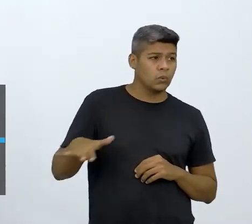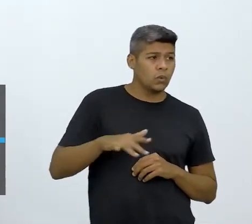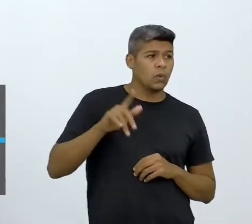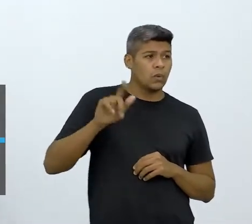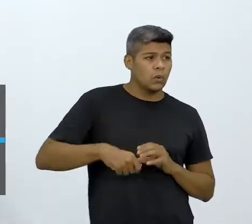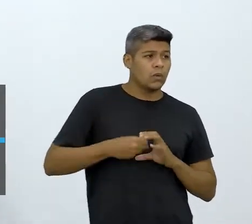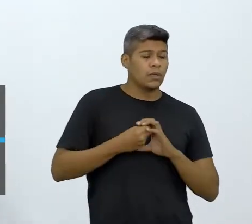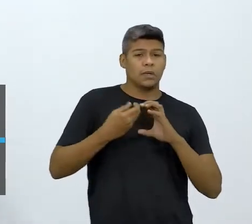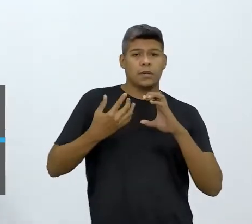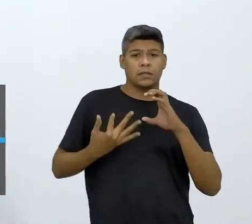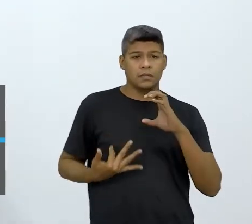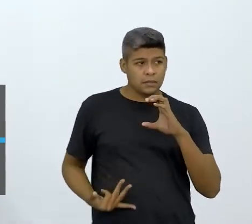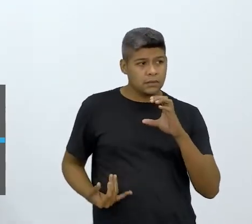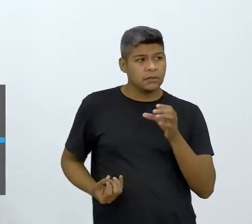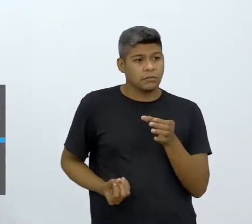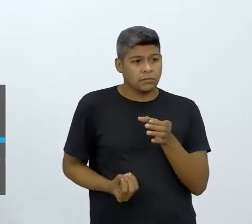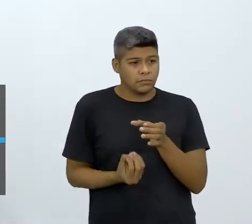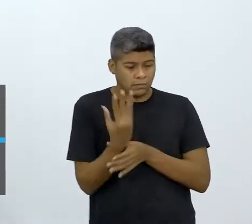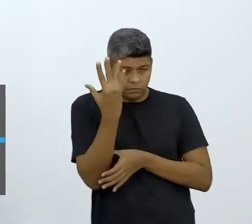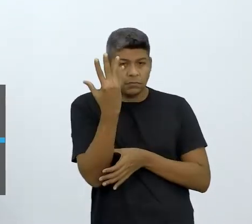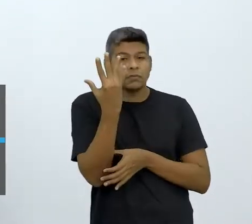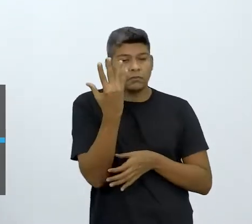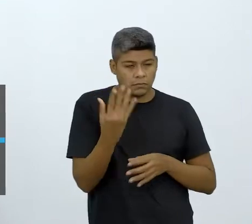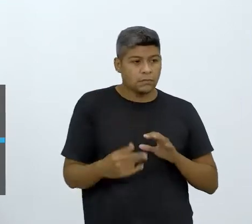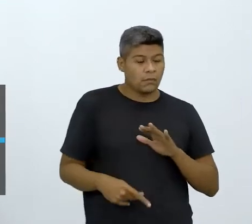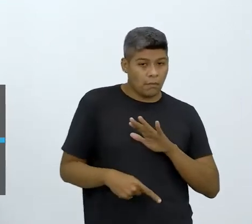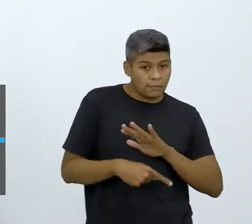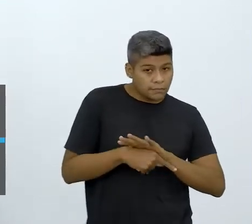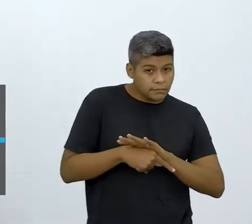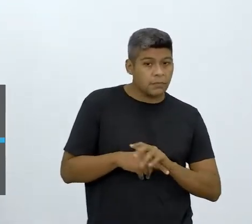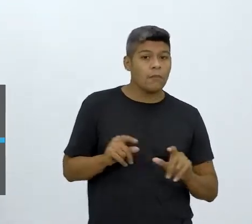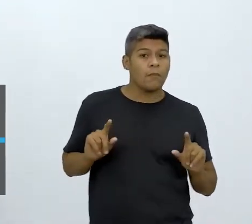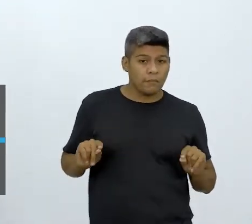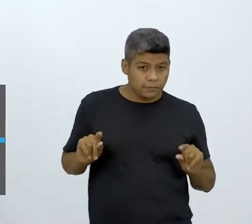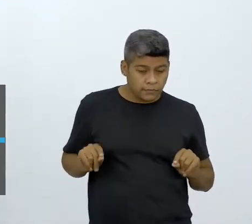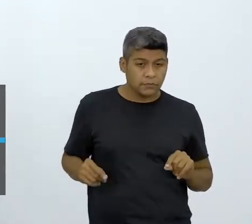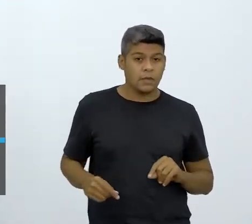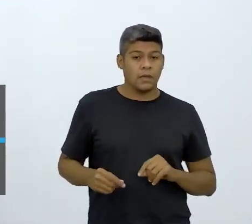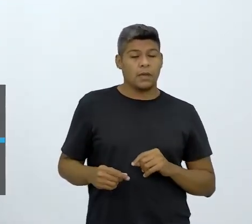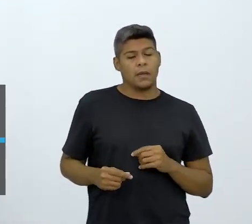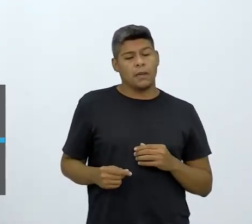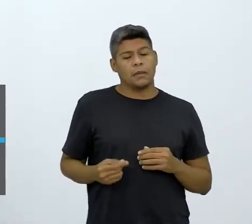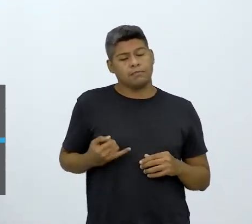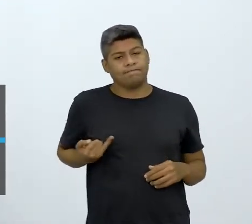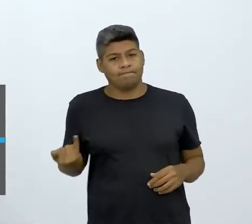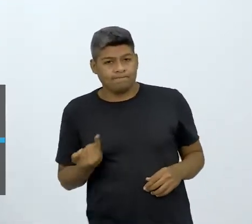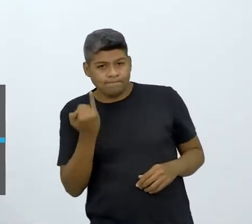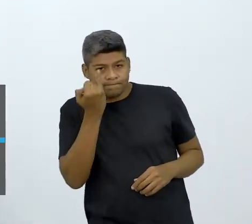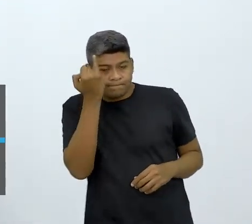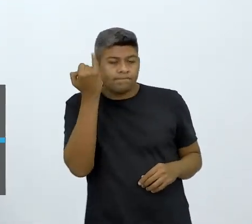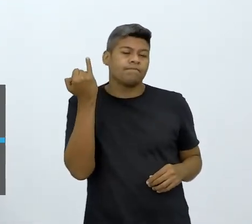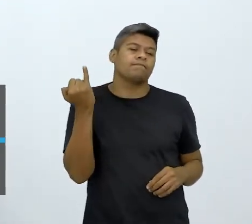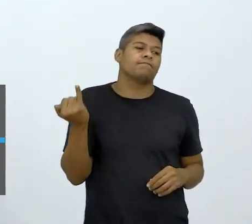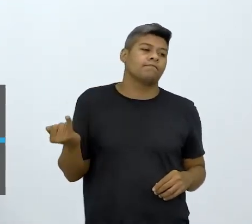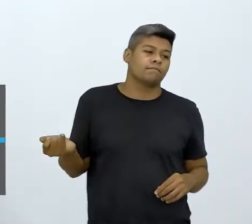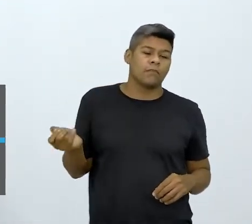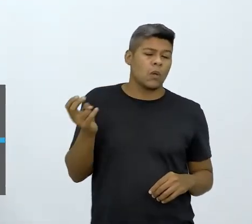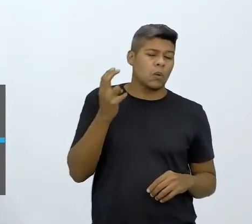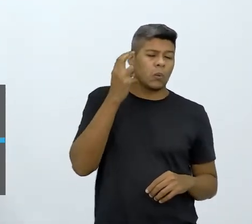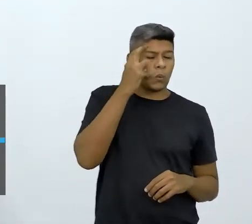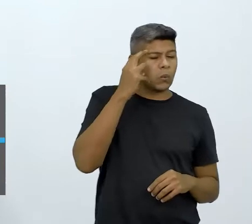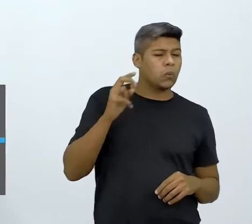aspectos simbólicos, os aspectos materiais e imateriais. Cultura é um